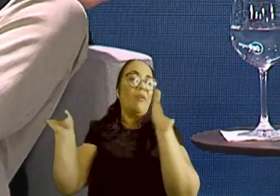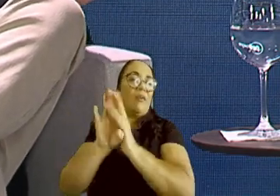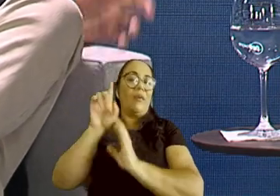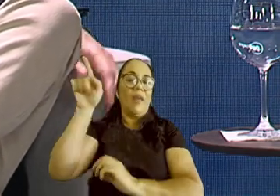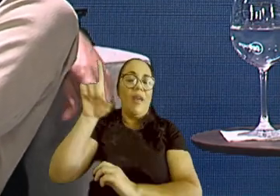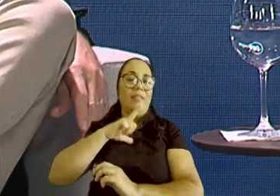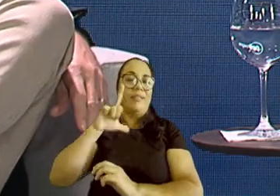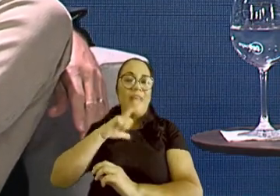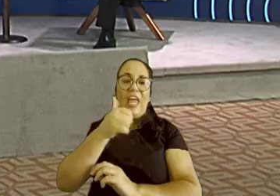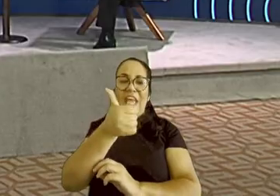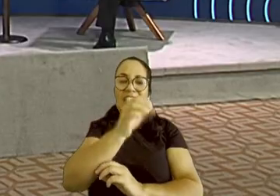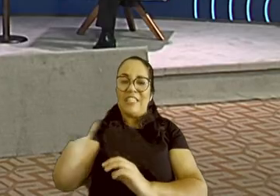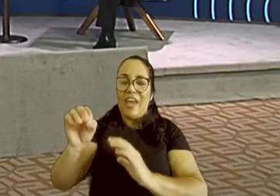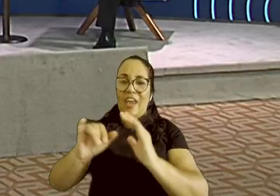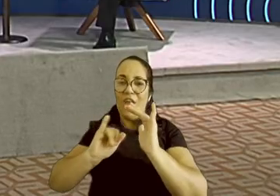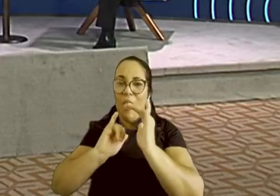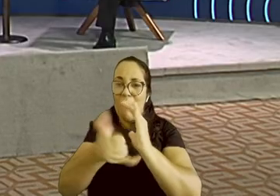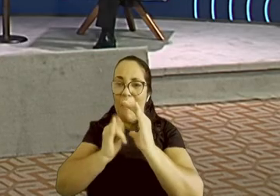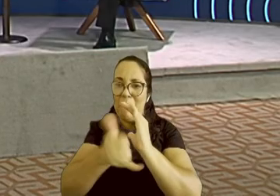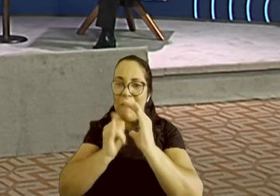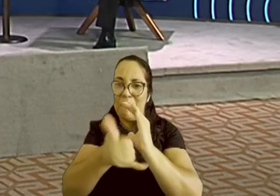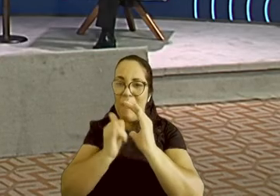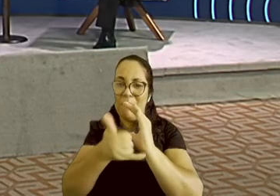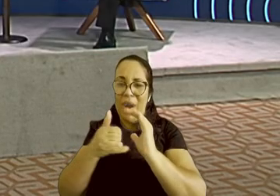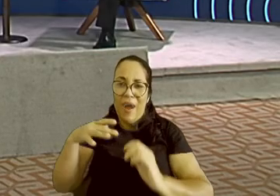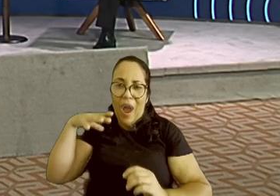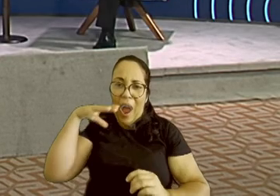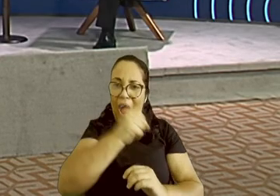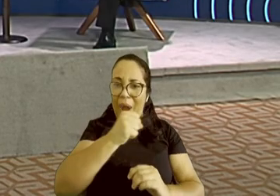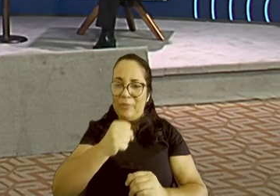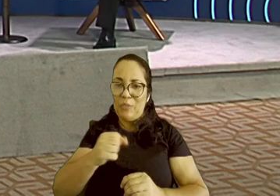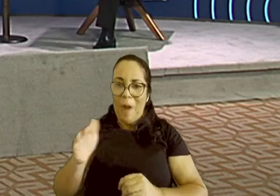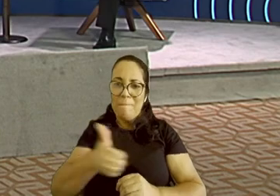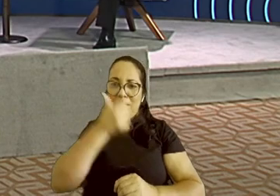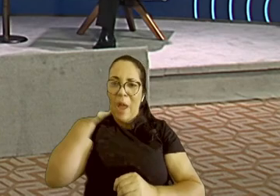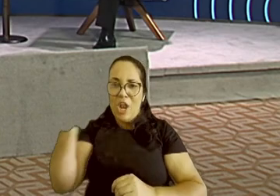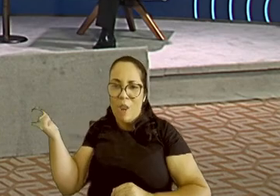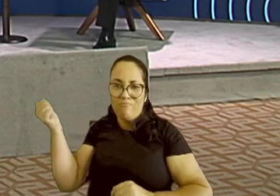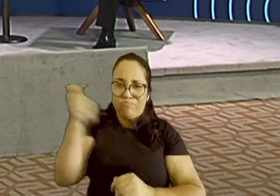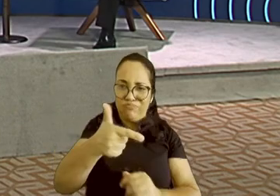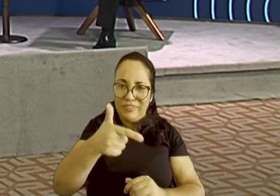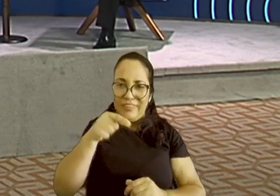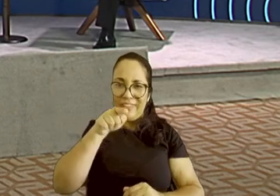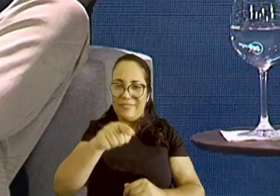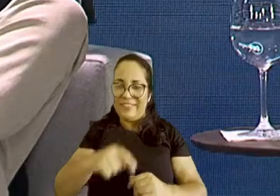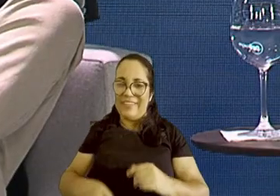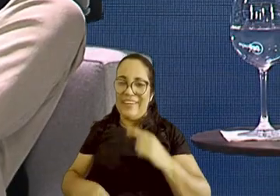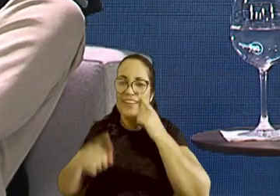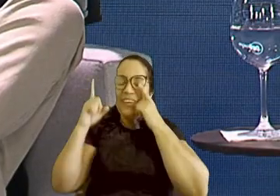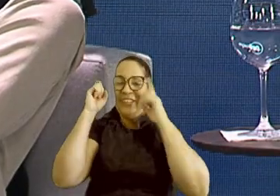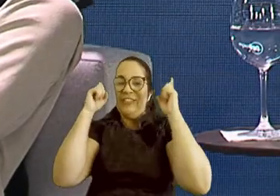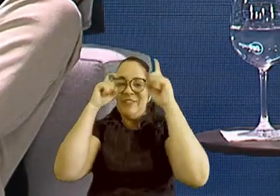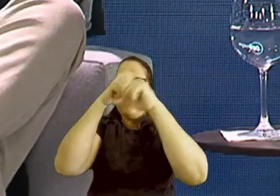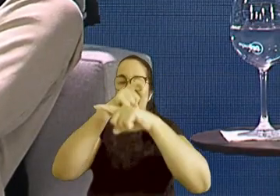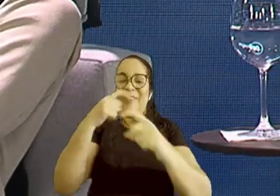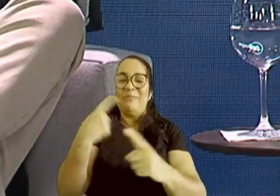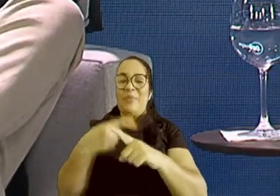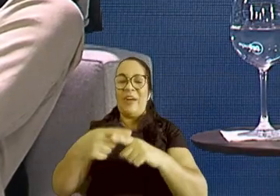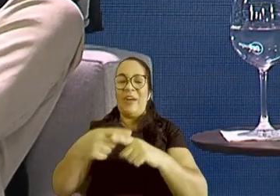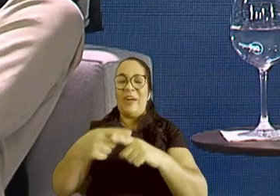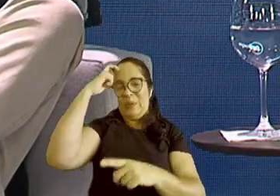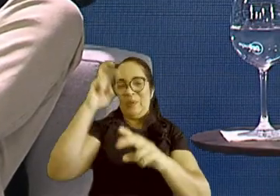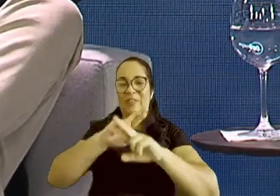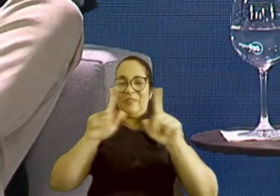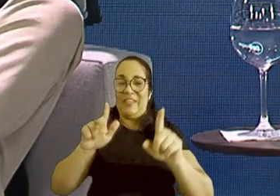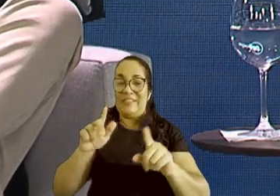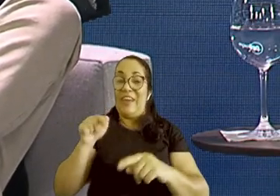Já resolvendo mais dinheiro que você né com muito mais dinheiro conexão cara e é é difícil cultura diferente a gente está no nosso país